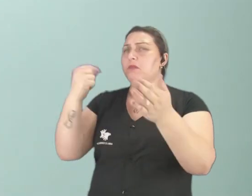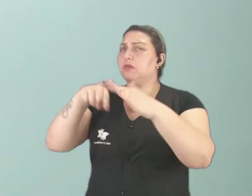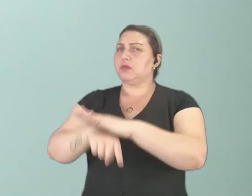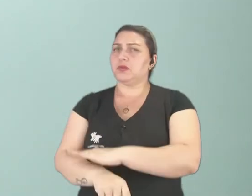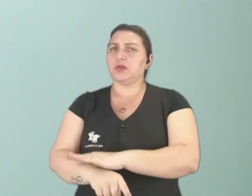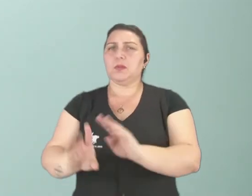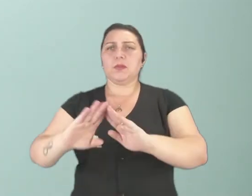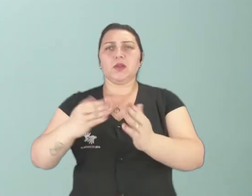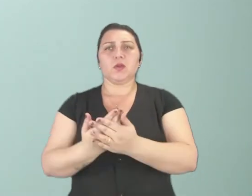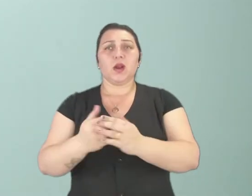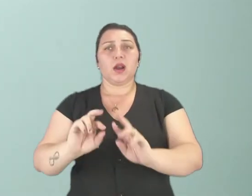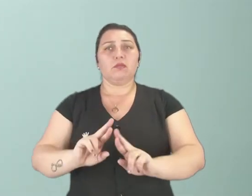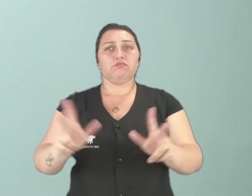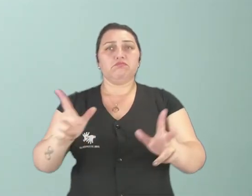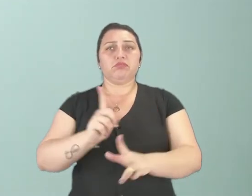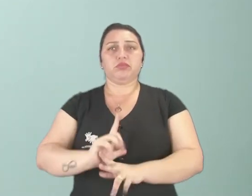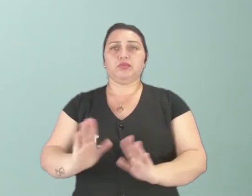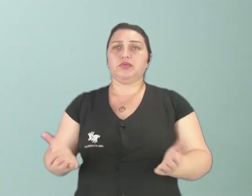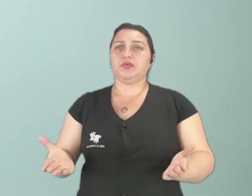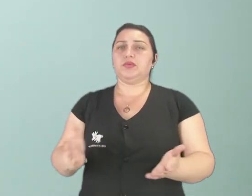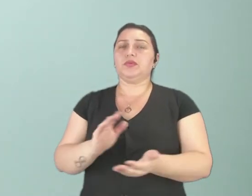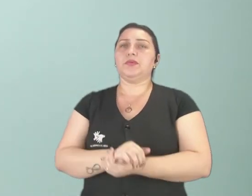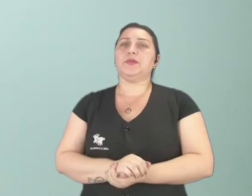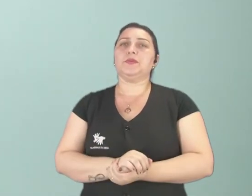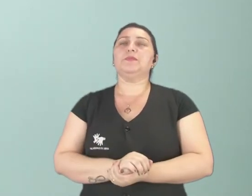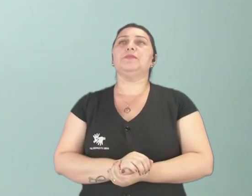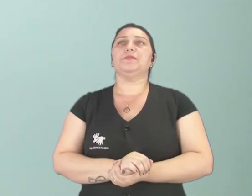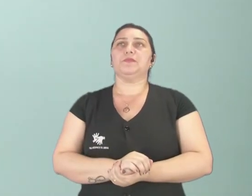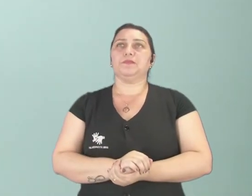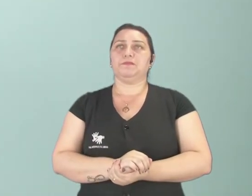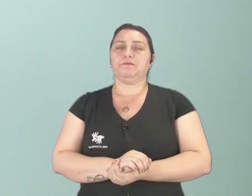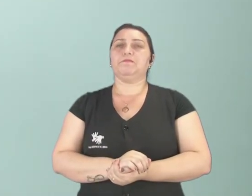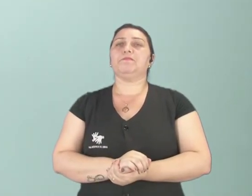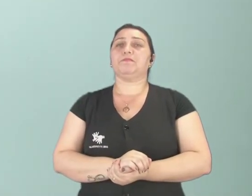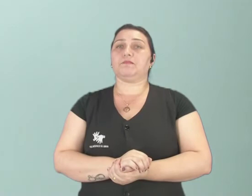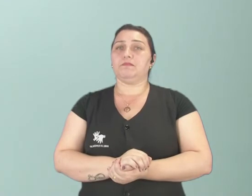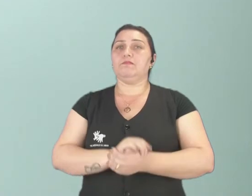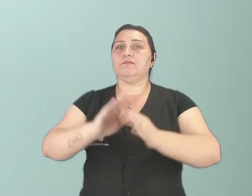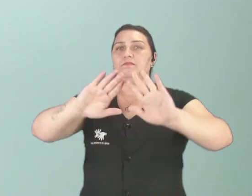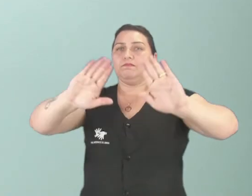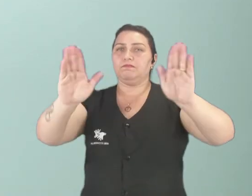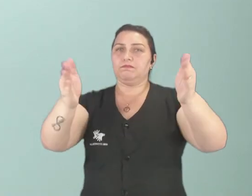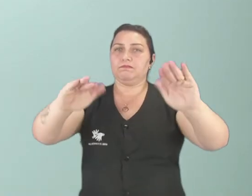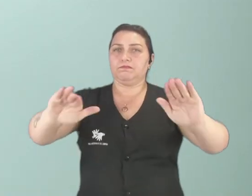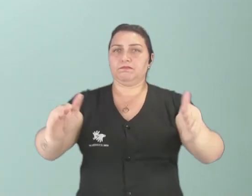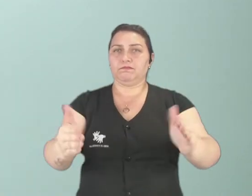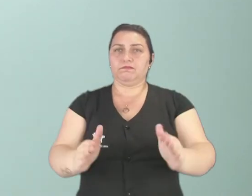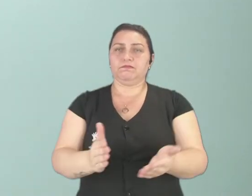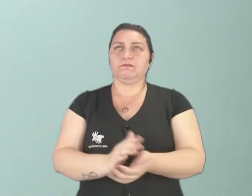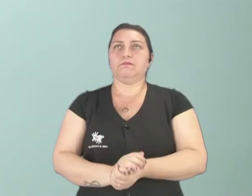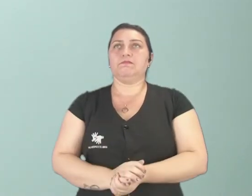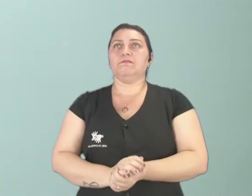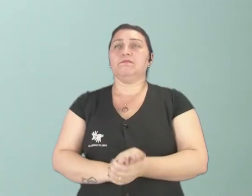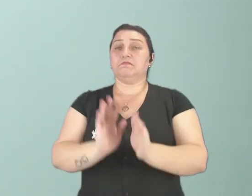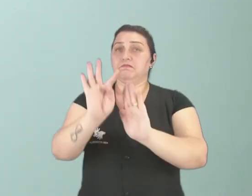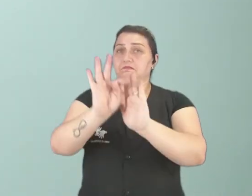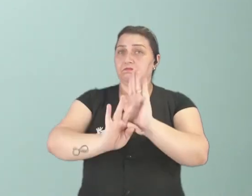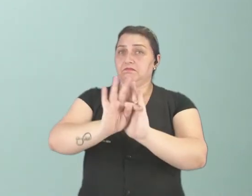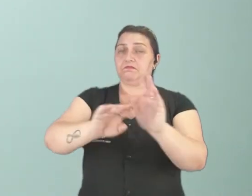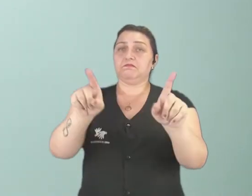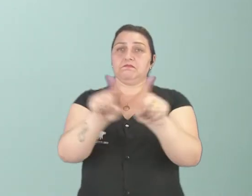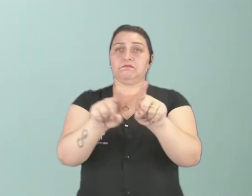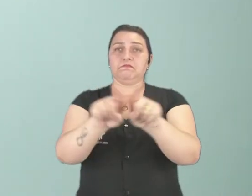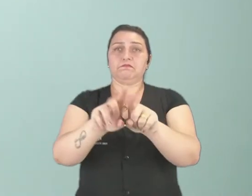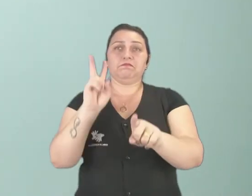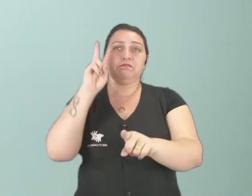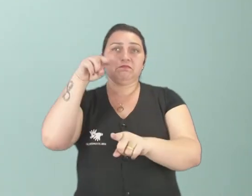escola diferente, né? E eles primaram pelas grandiosidades arquitetônicas. Tá? Seus textos também, como